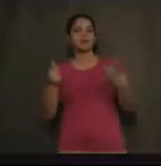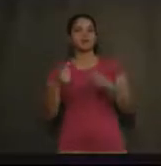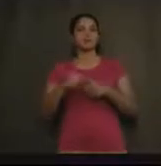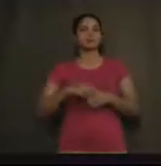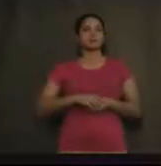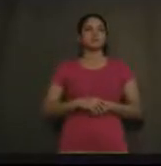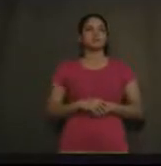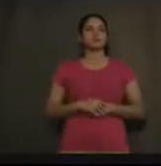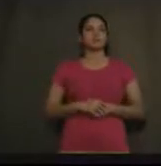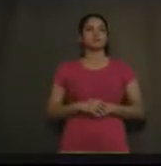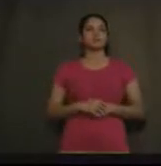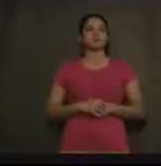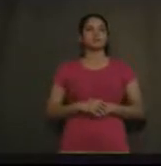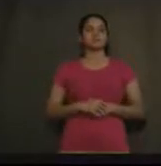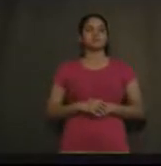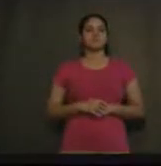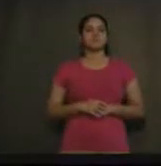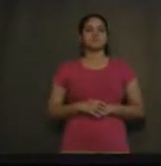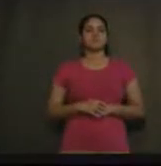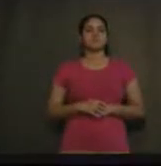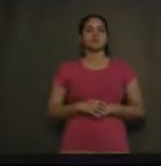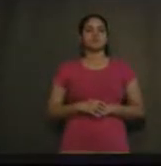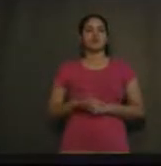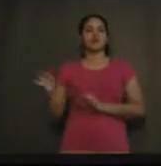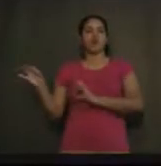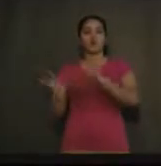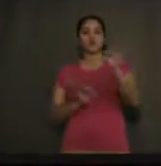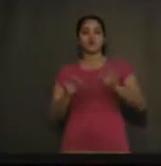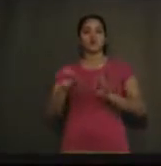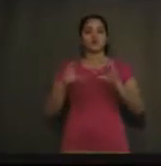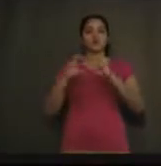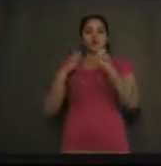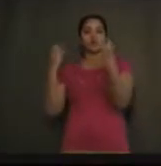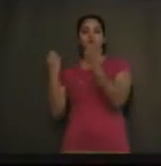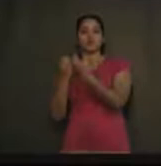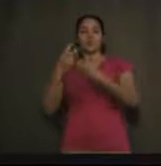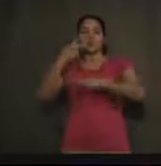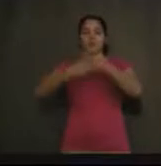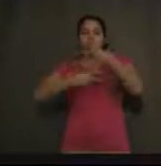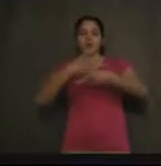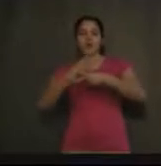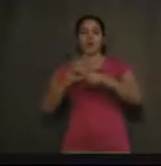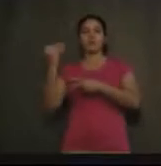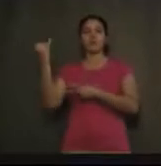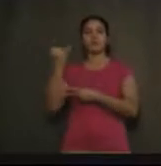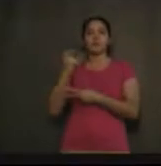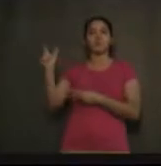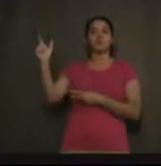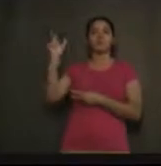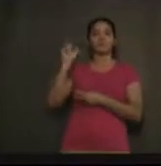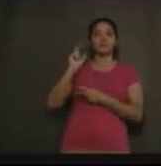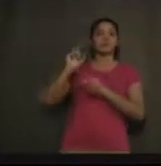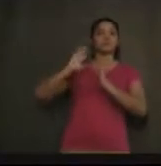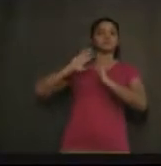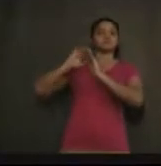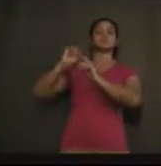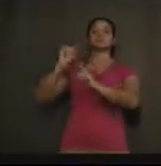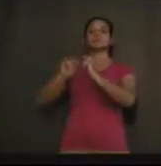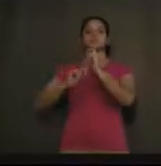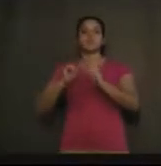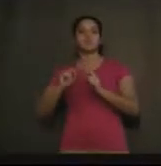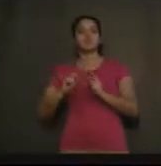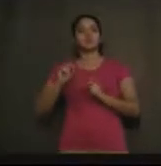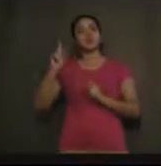fui solicitado pelos organizadores da Bienal, que aconteceu na Unicamp, eu fui solicitado a fazer